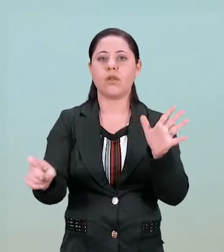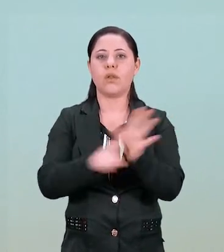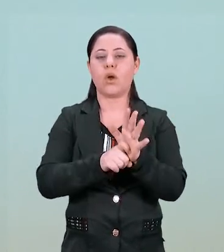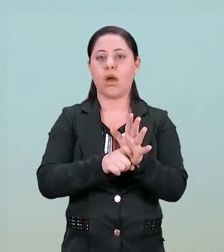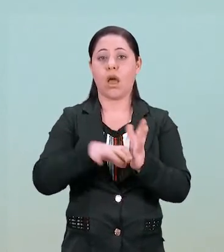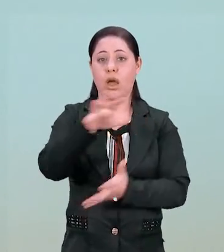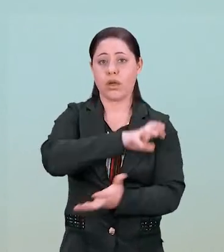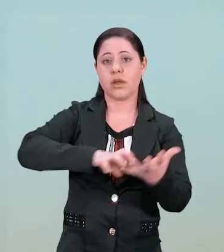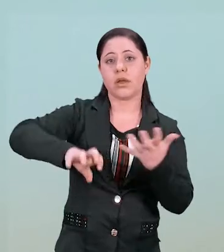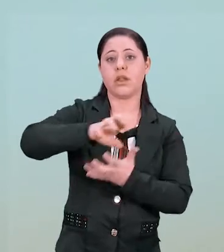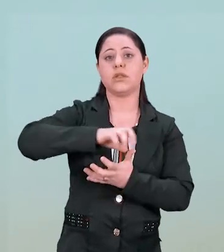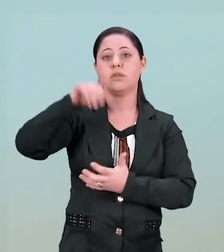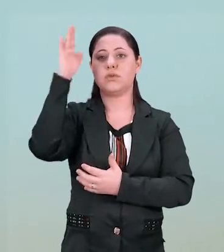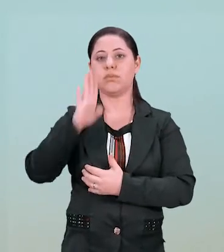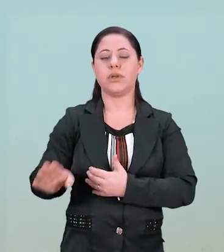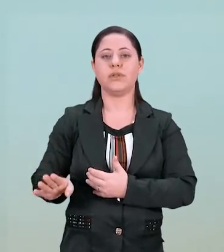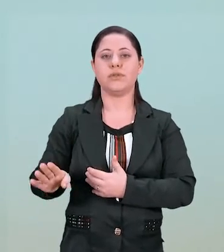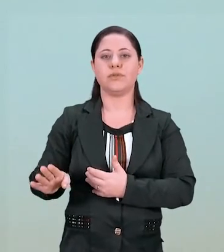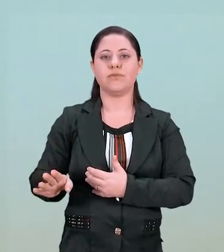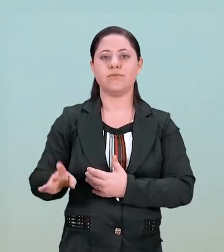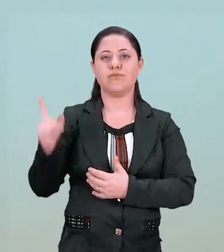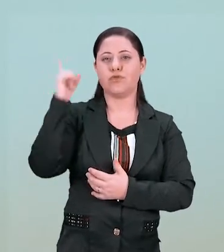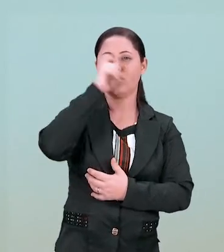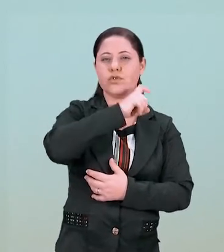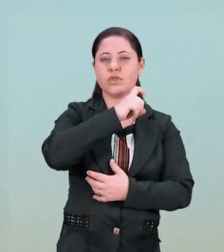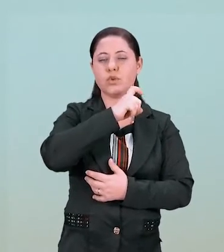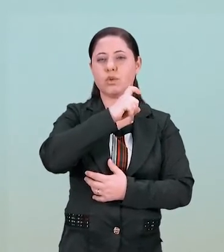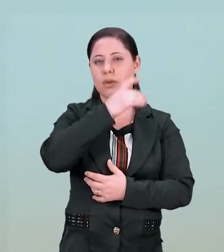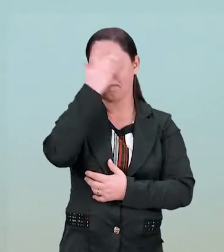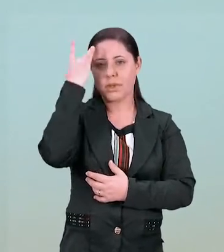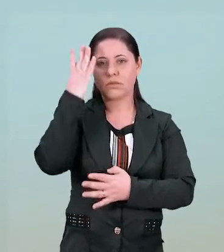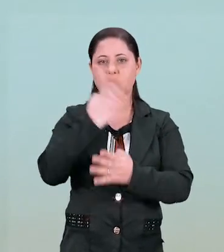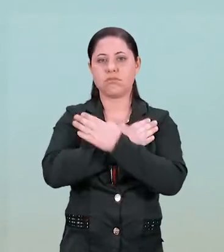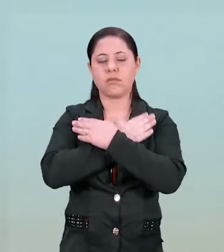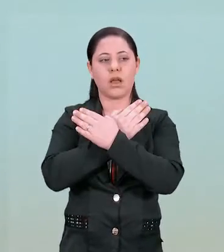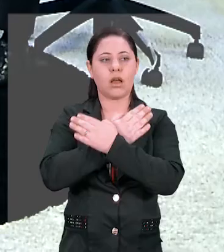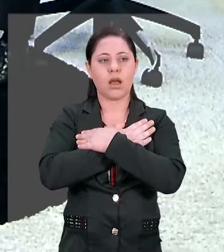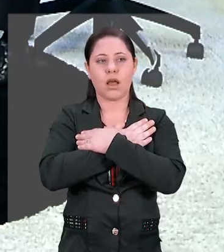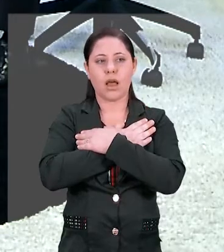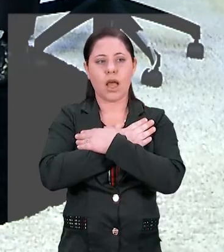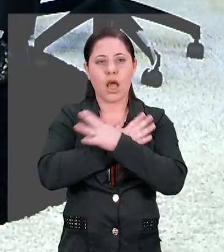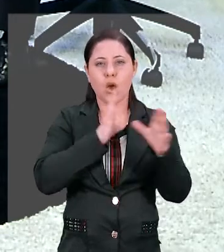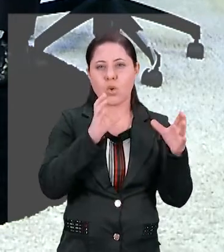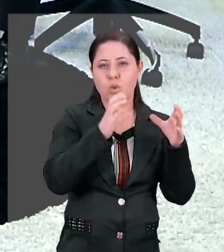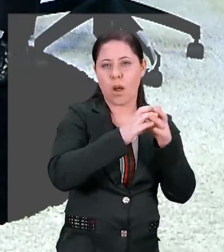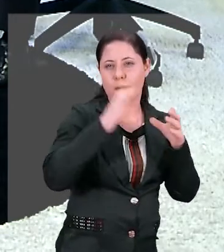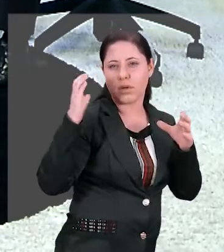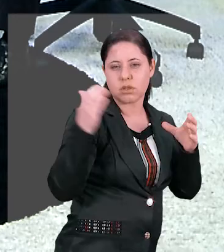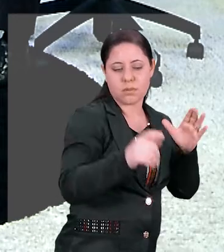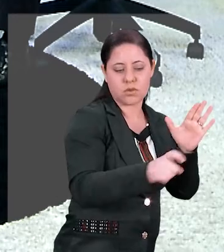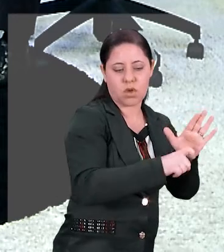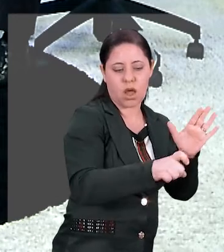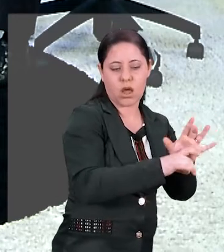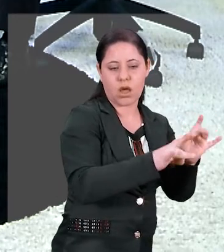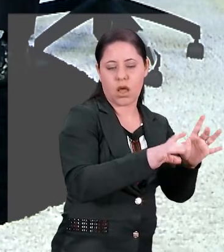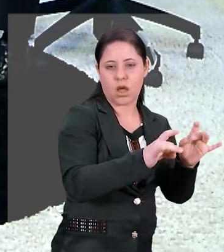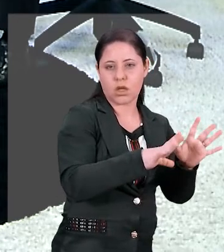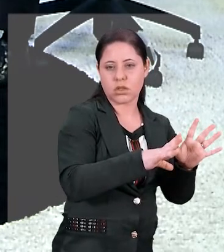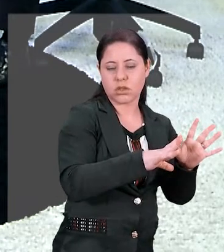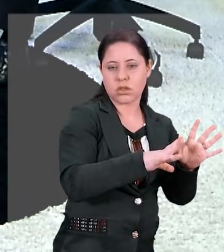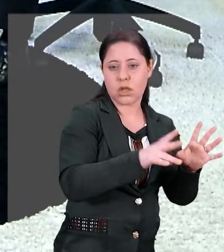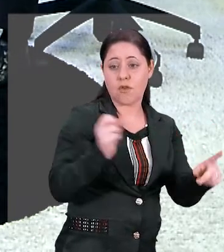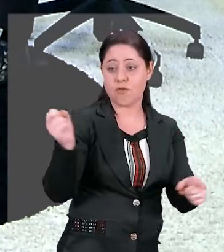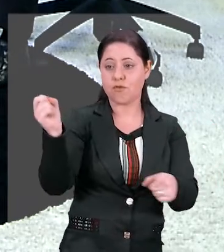dificulta o emprego. E essas pessoas são cooptadas por facções para irem trabalhar nas roças de maconha e de lá voltam